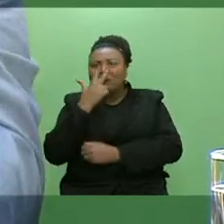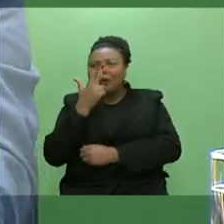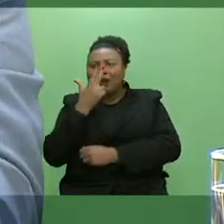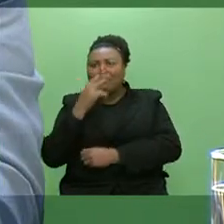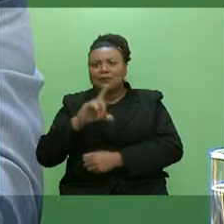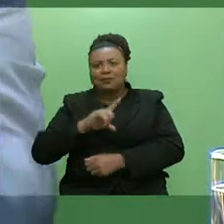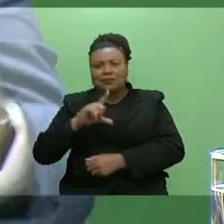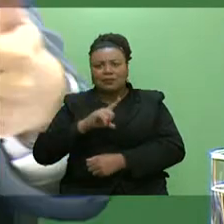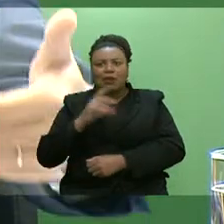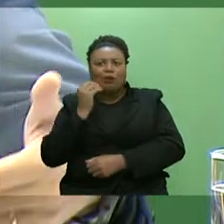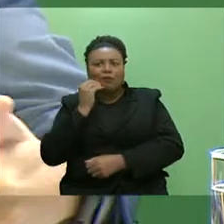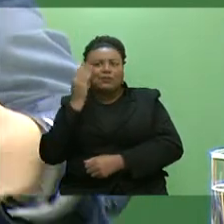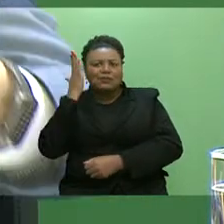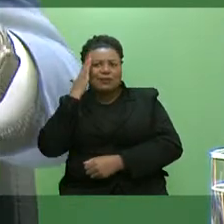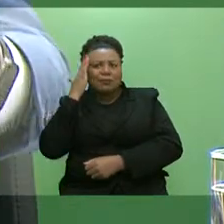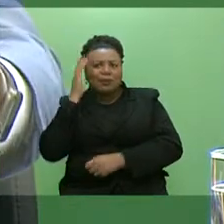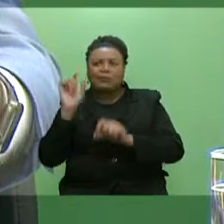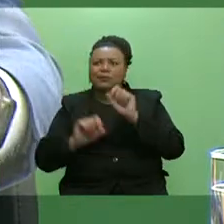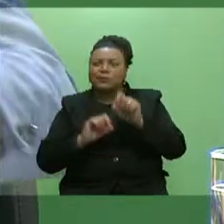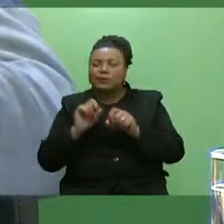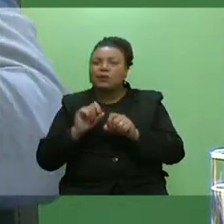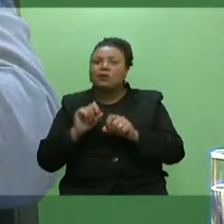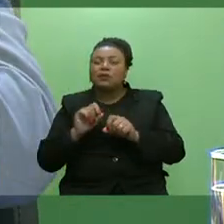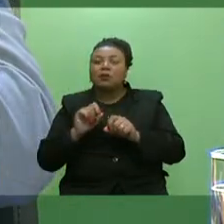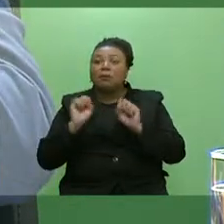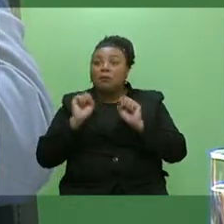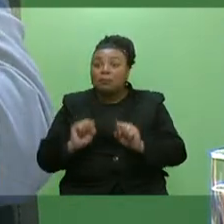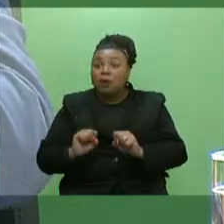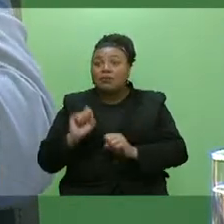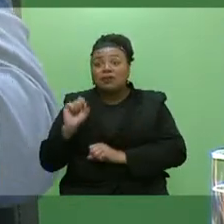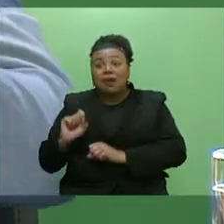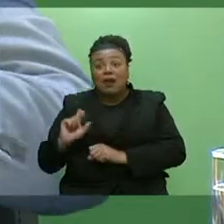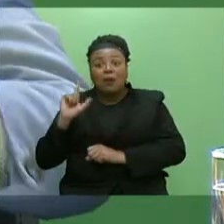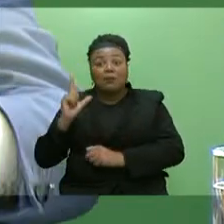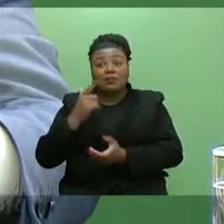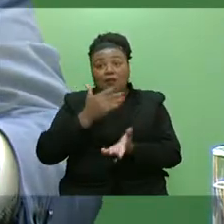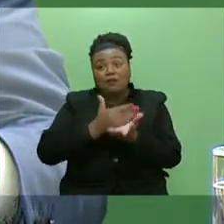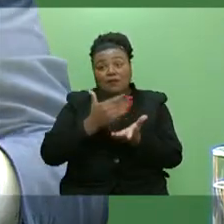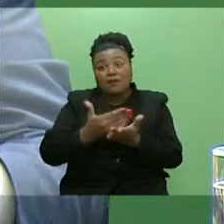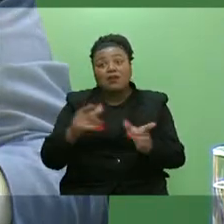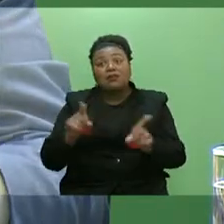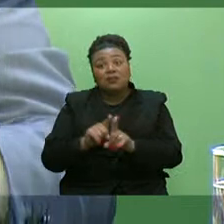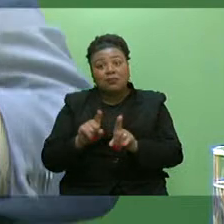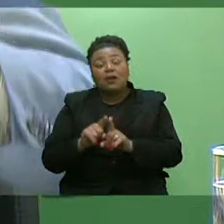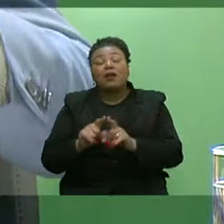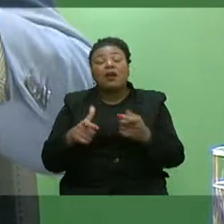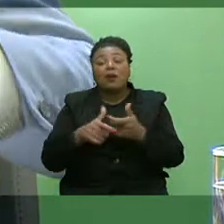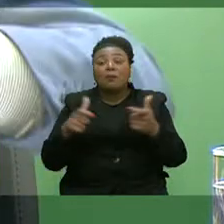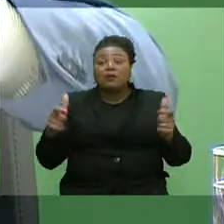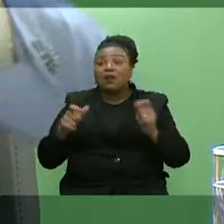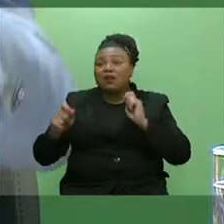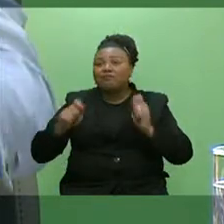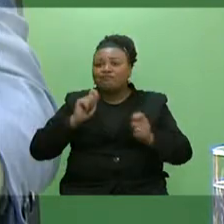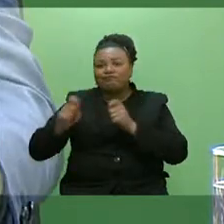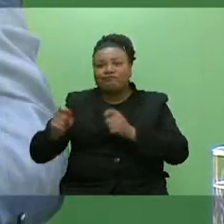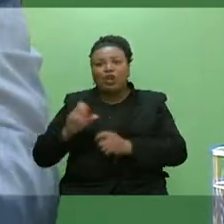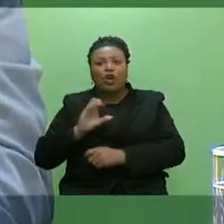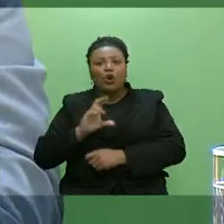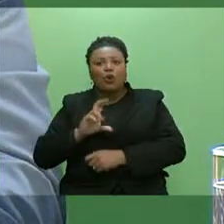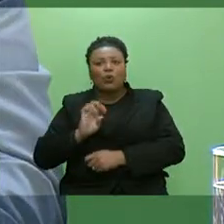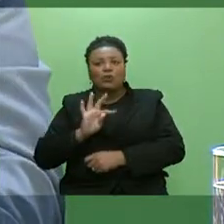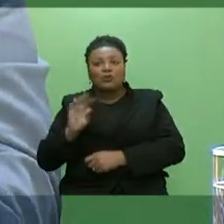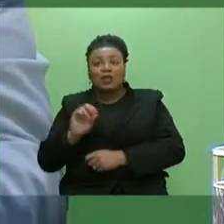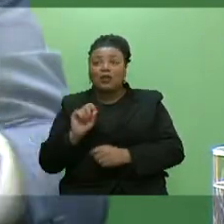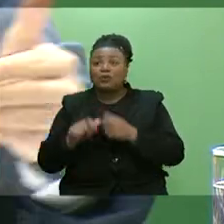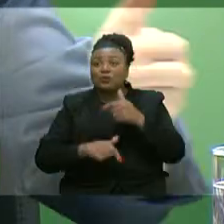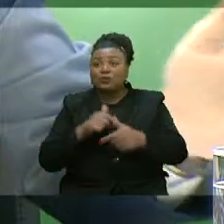teríamos aí, obviamente sabemos, né, que em que pese possa aumentar o financiamento, aumentará também o custeio na medida em que o serviço terá que ser